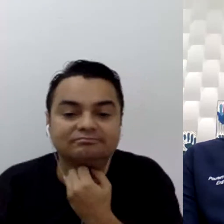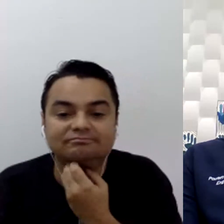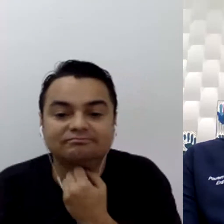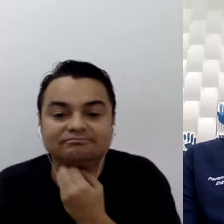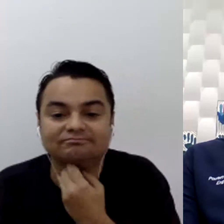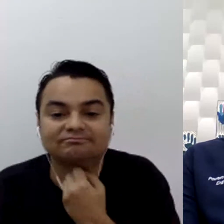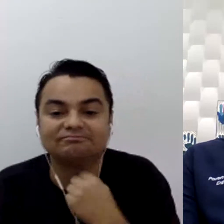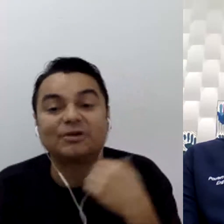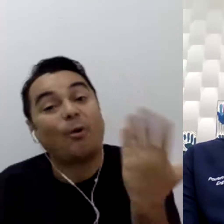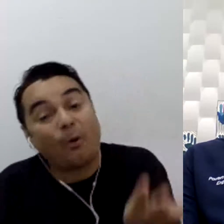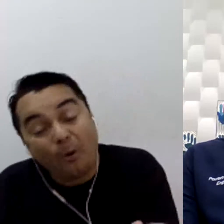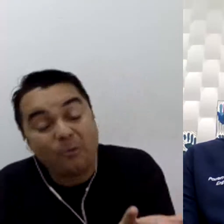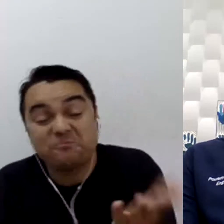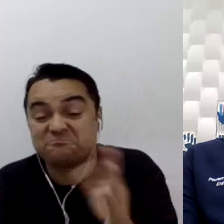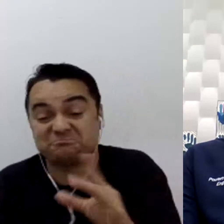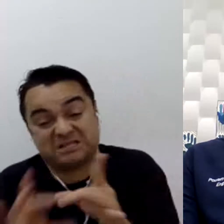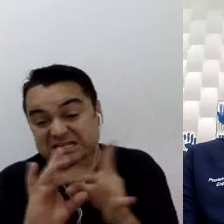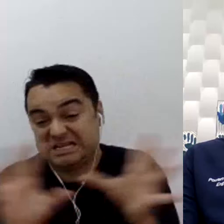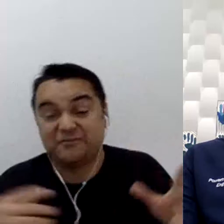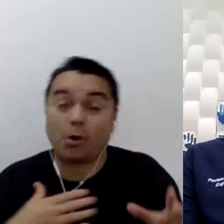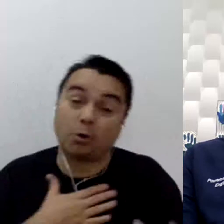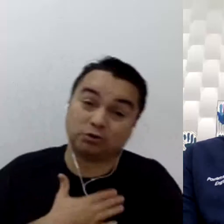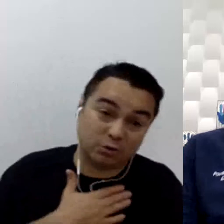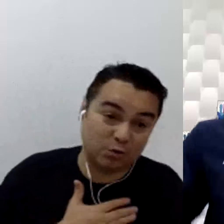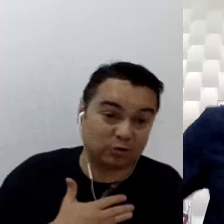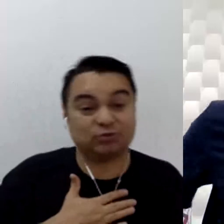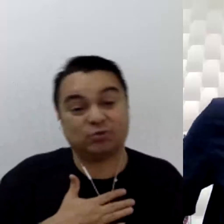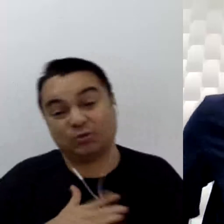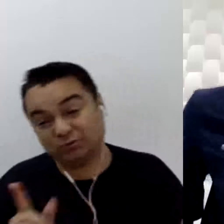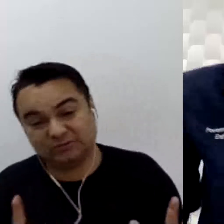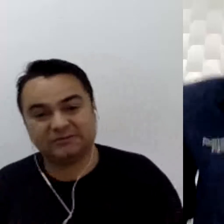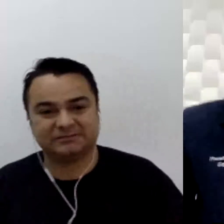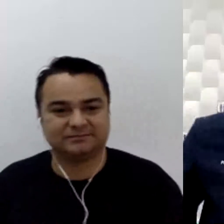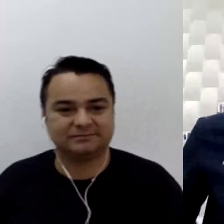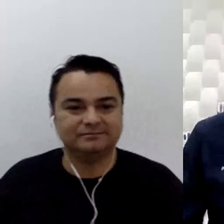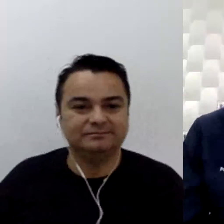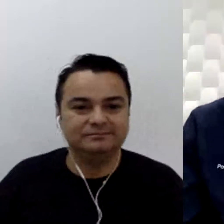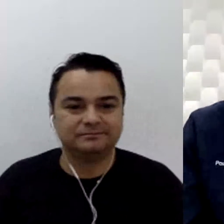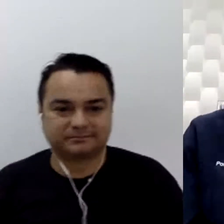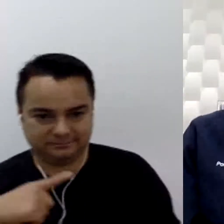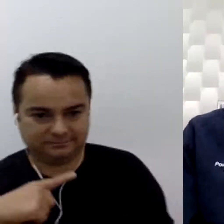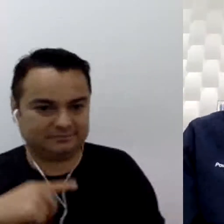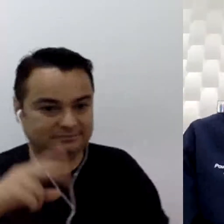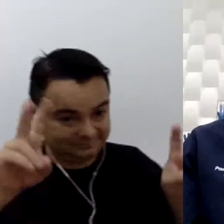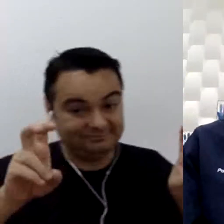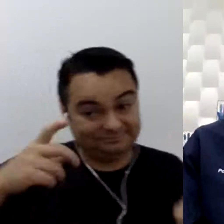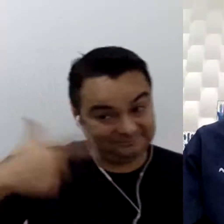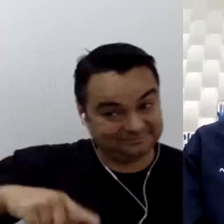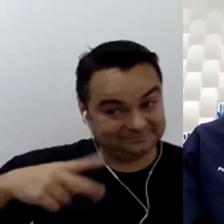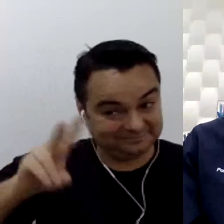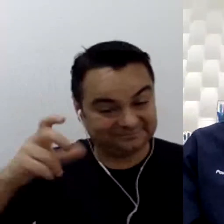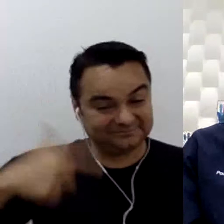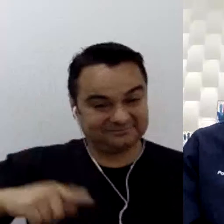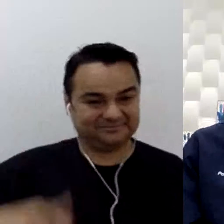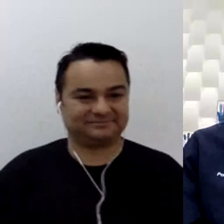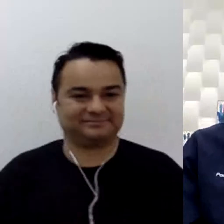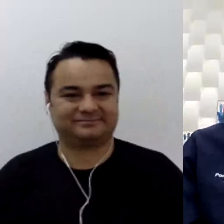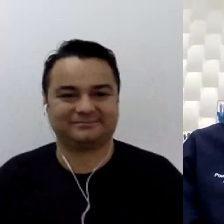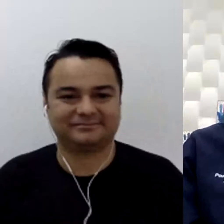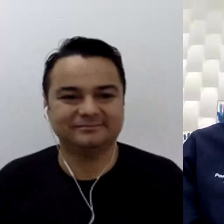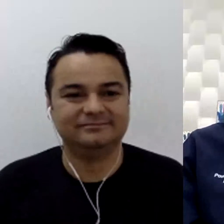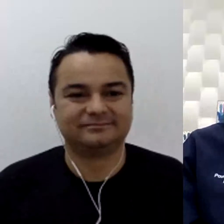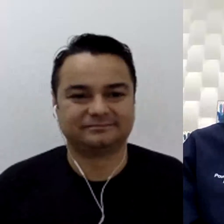Ou reações também, né? O que vocês acharam, se vocês quiserem. E tem mais temas aqui ainda, pessoal. Vamos lá, que tem